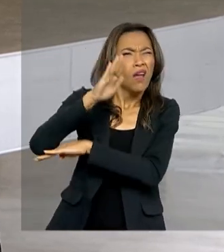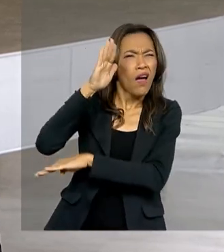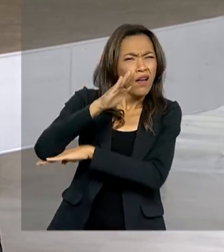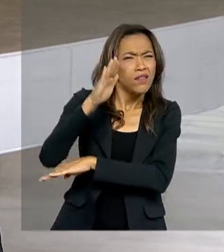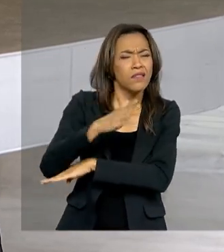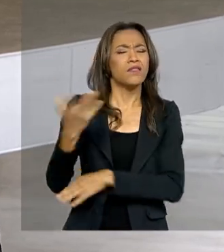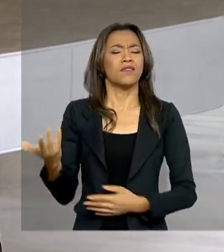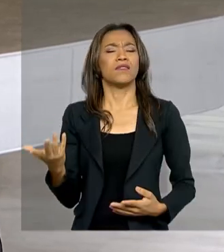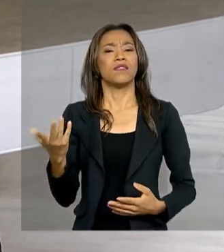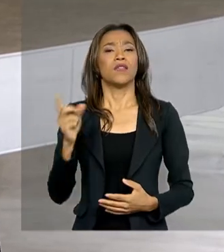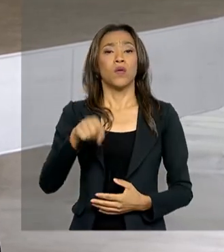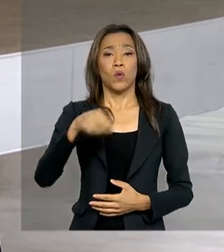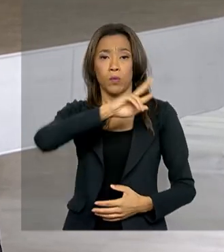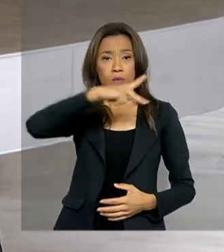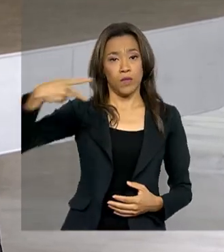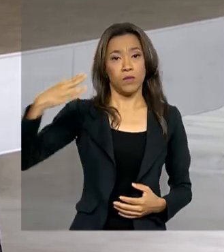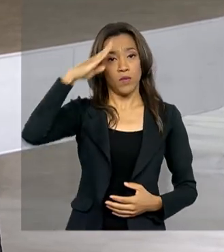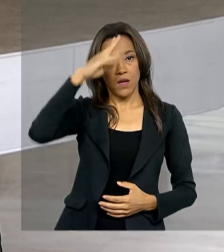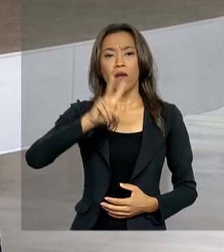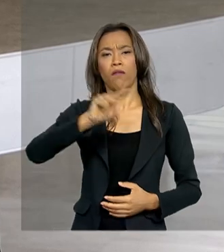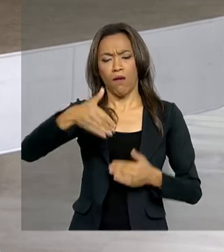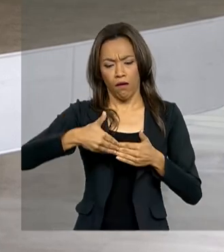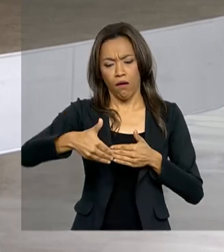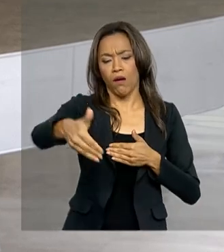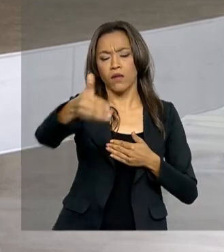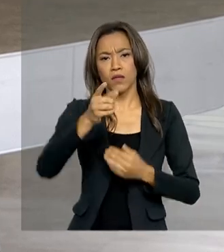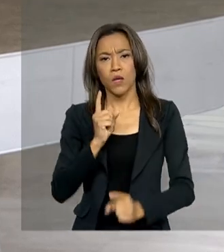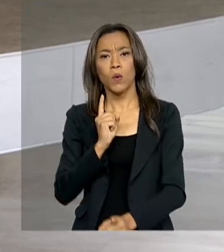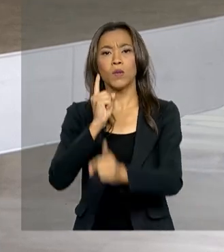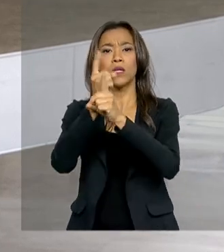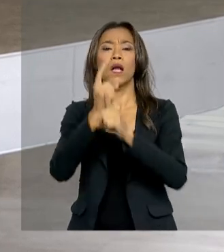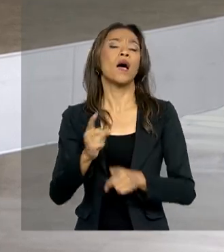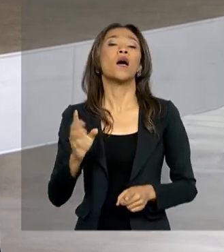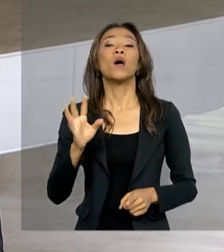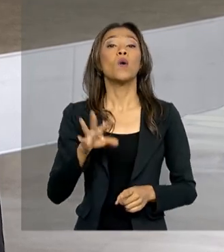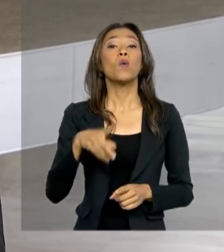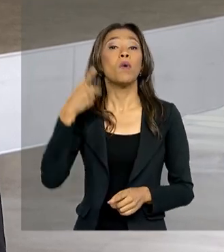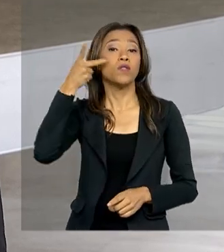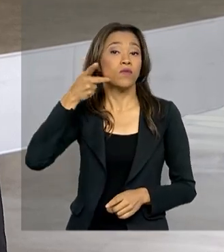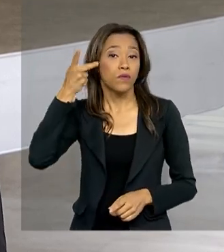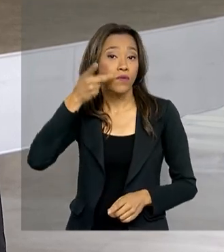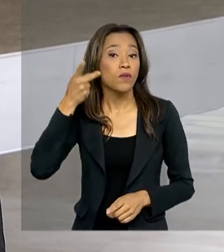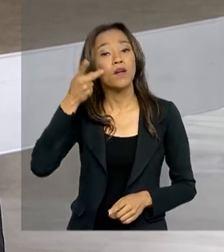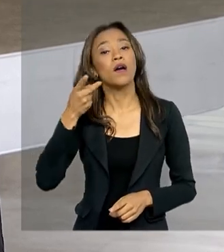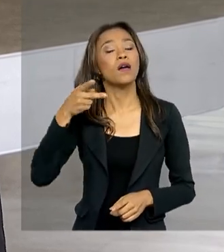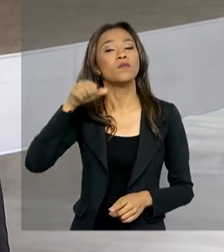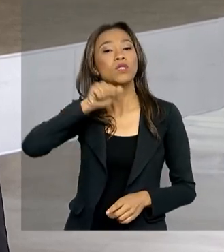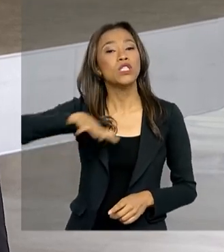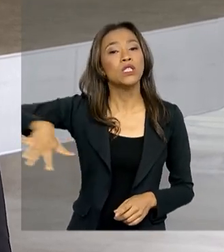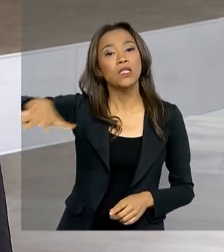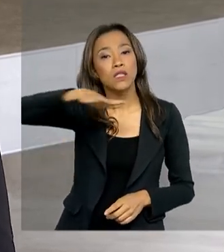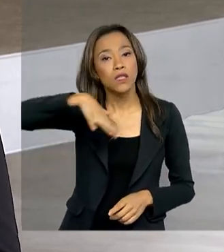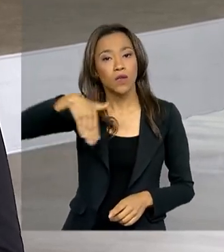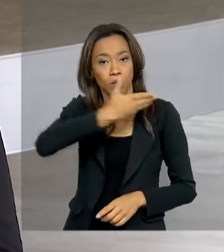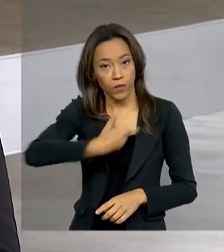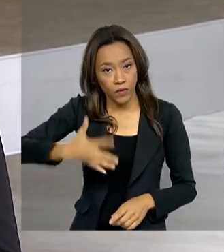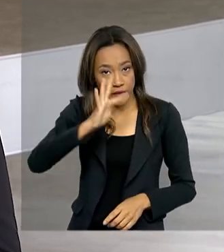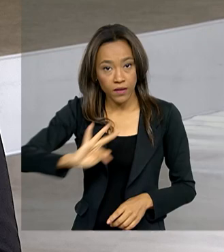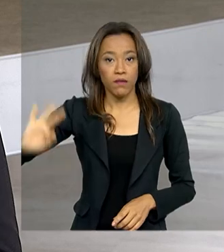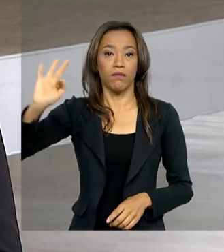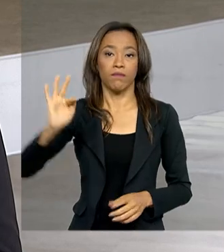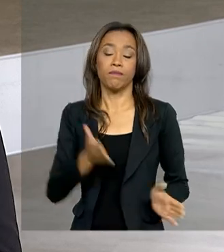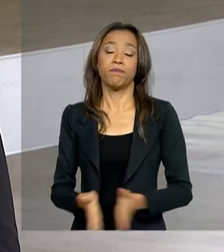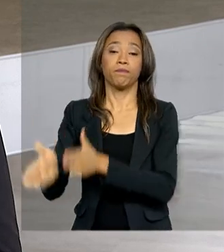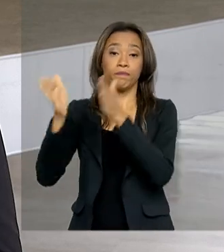o presidente Jair Bolsonaro deve se encontrar com o advogado-geral da União, André Luiz de Almeida. E olha Renata, neste